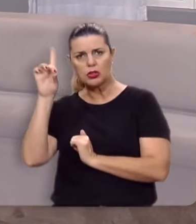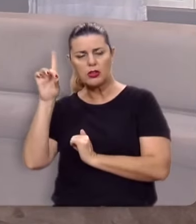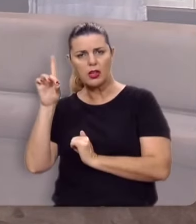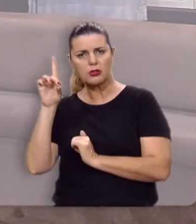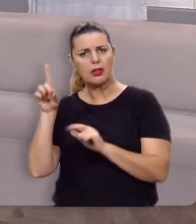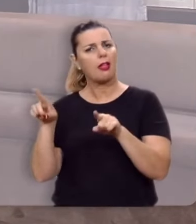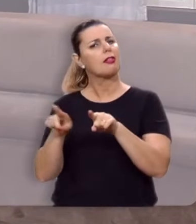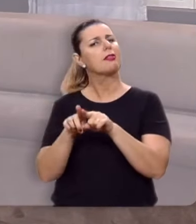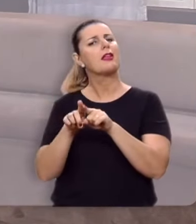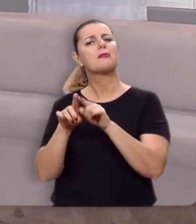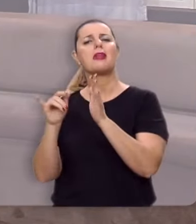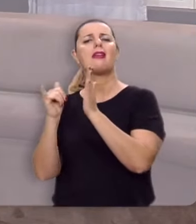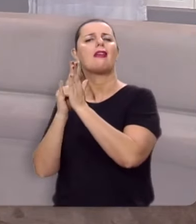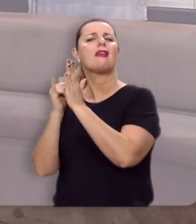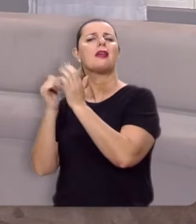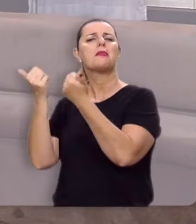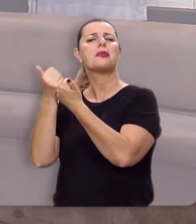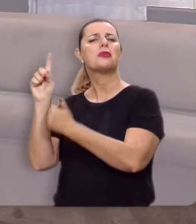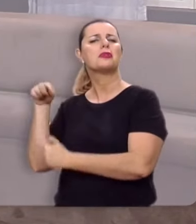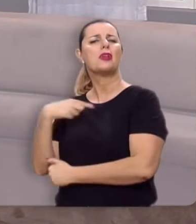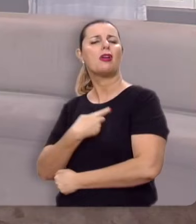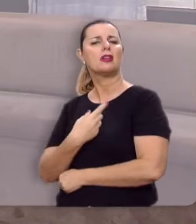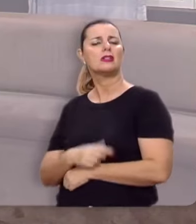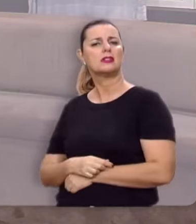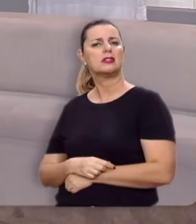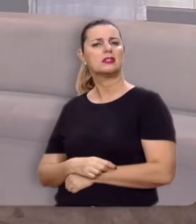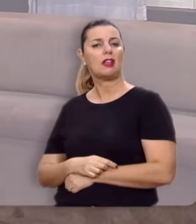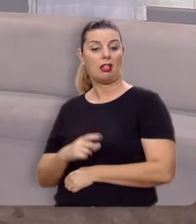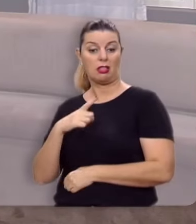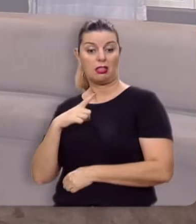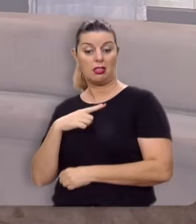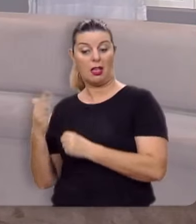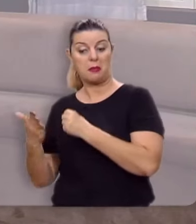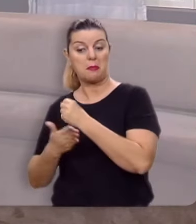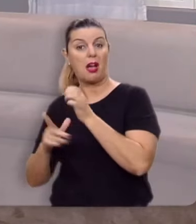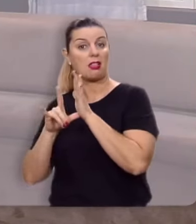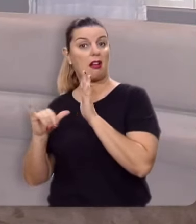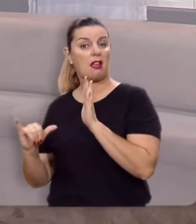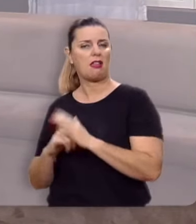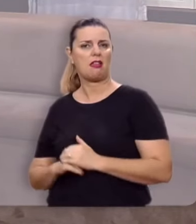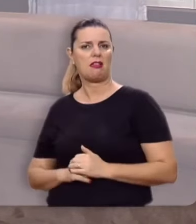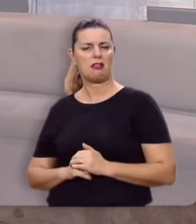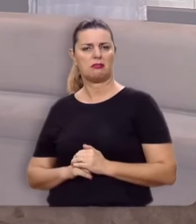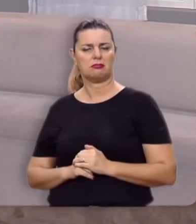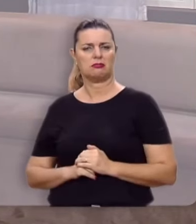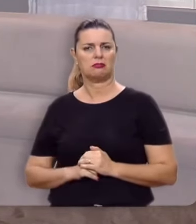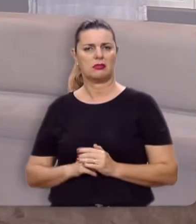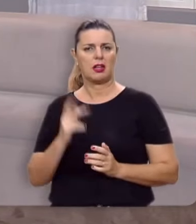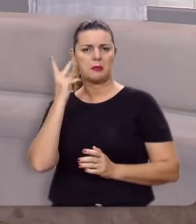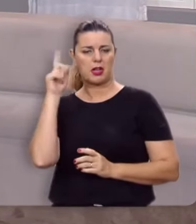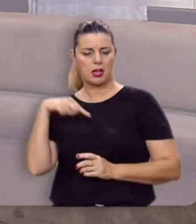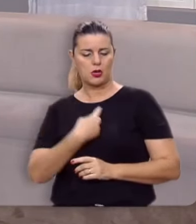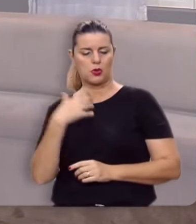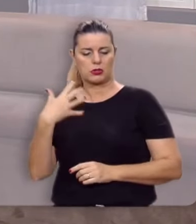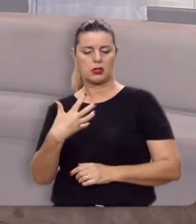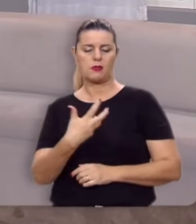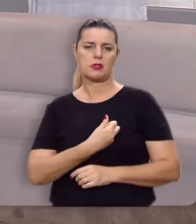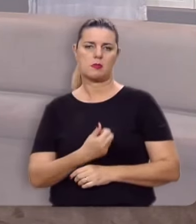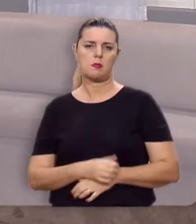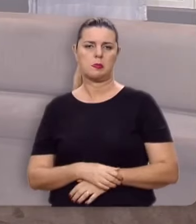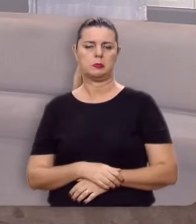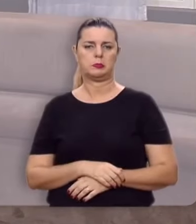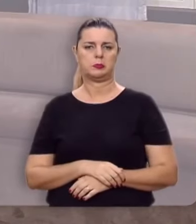Deus e também intercede por nós. Ou seja, existe uma base legal para a nossa